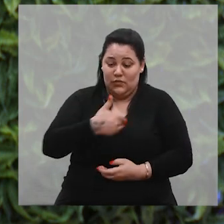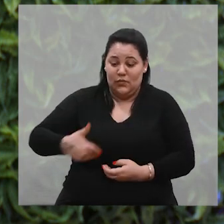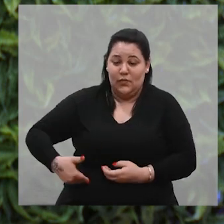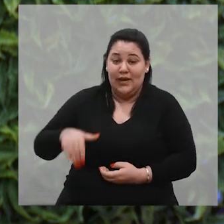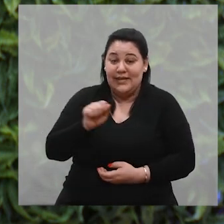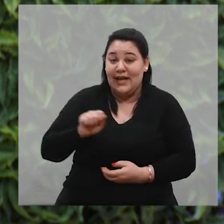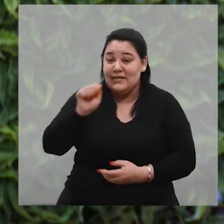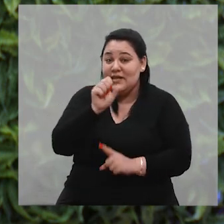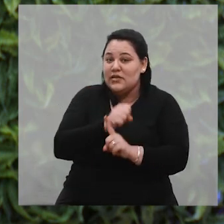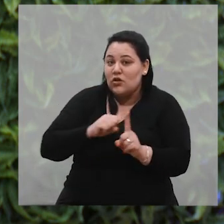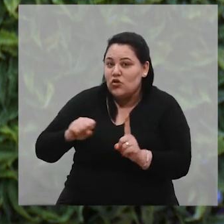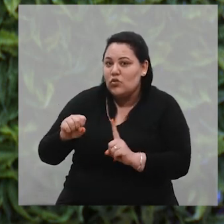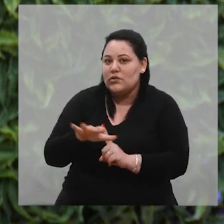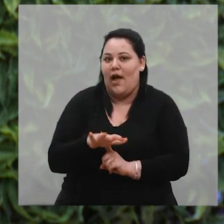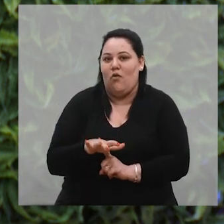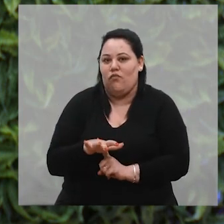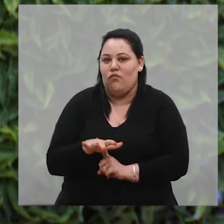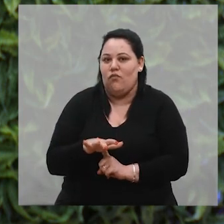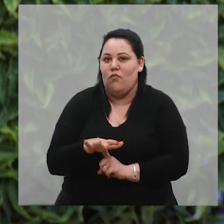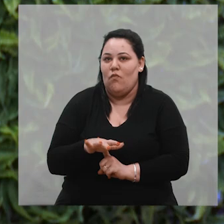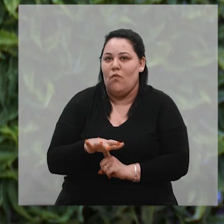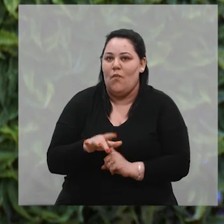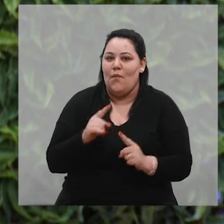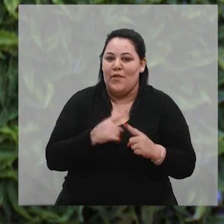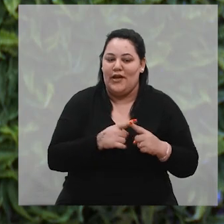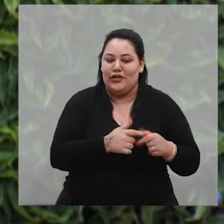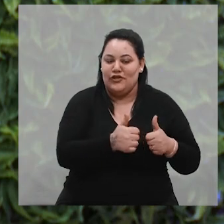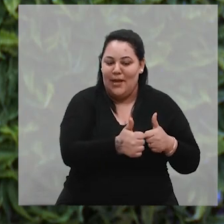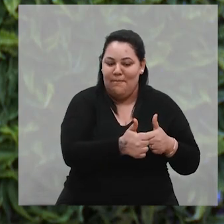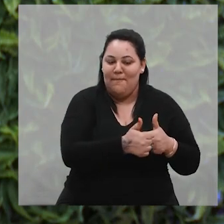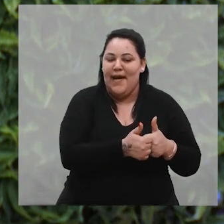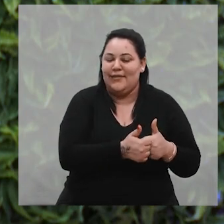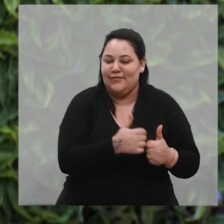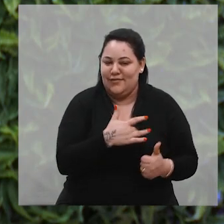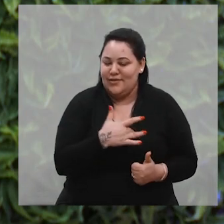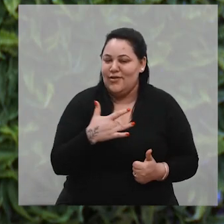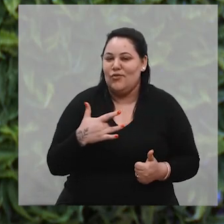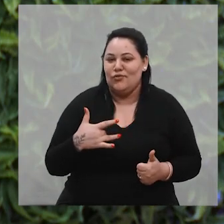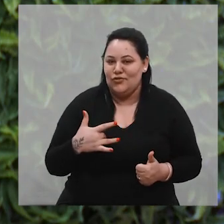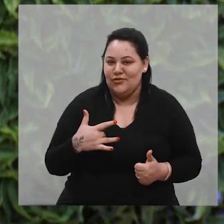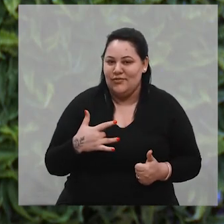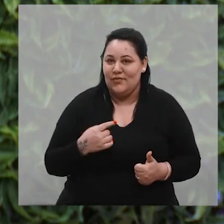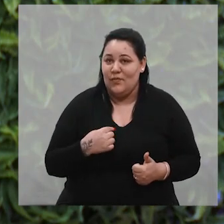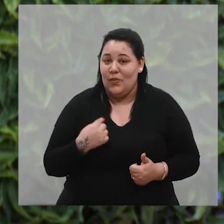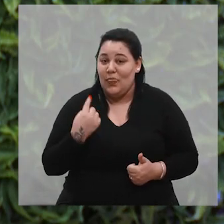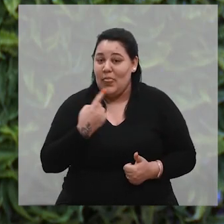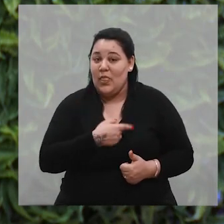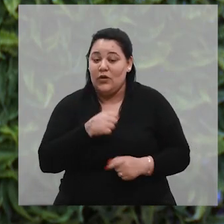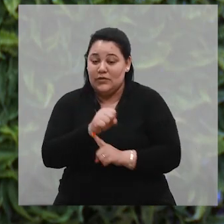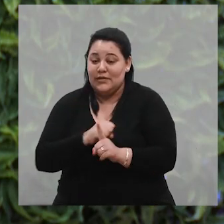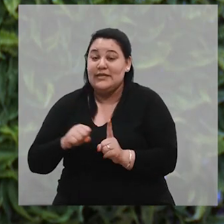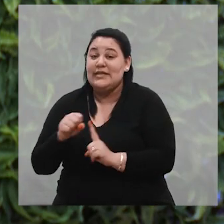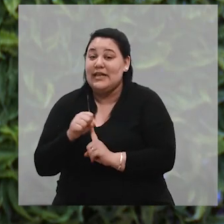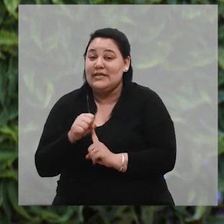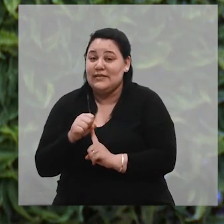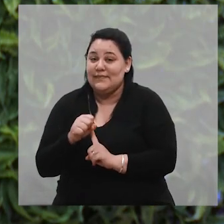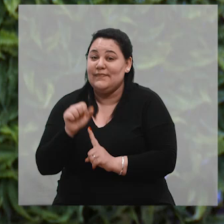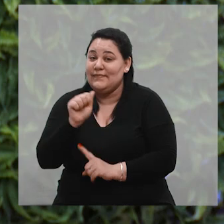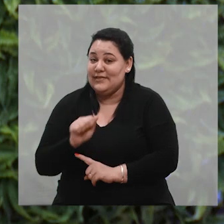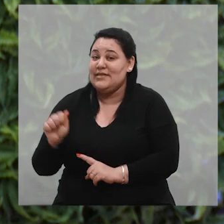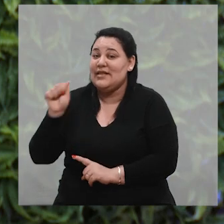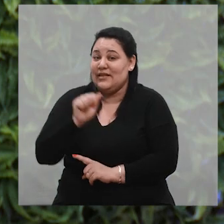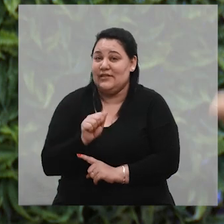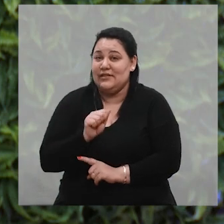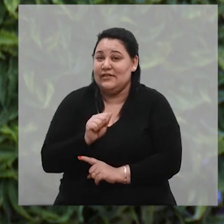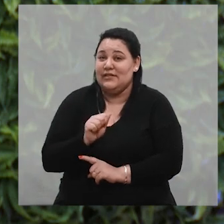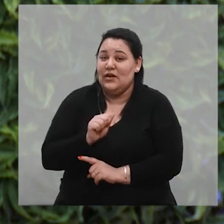da assistência social. Por mais que a gente está próximo da saúde, né, nós somos da assistência social. Então,